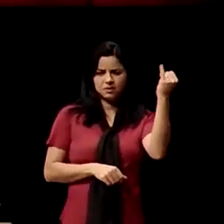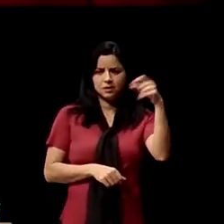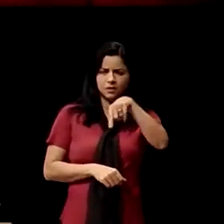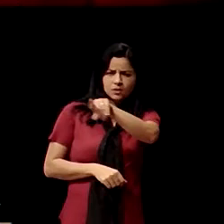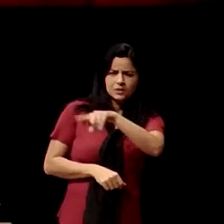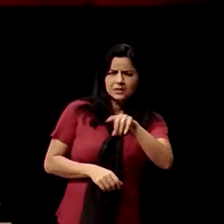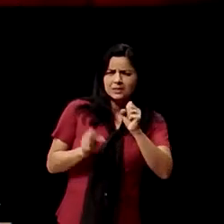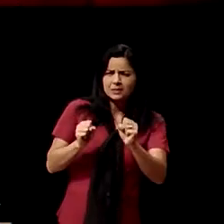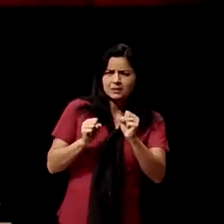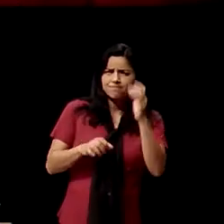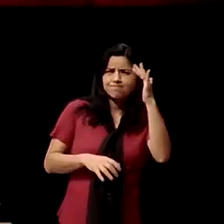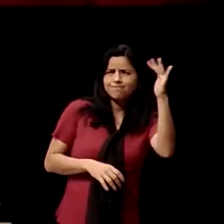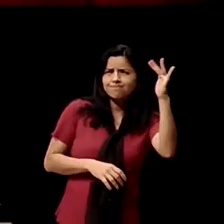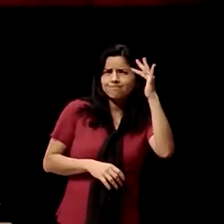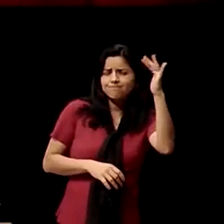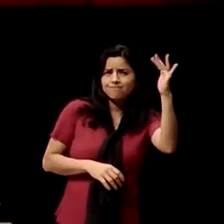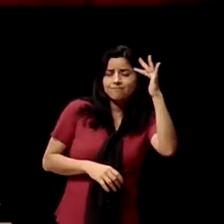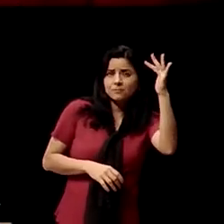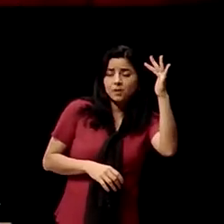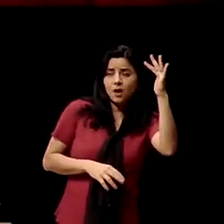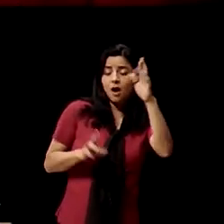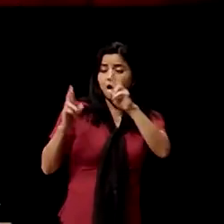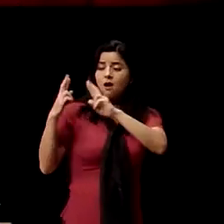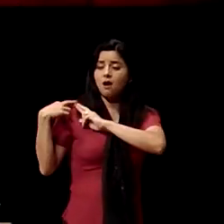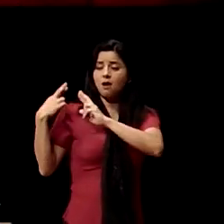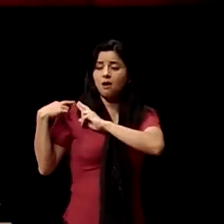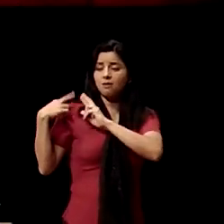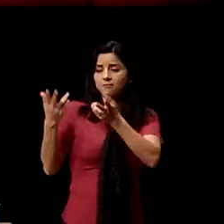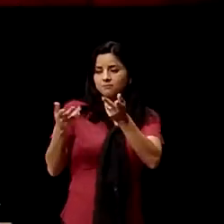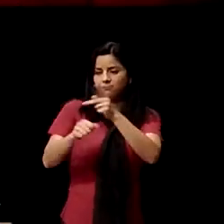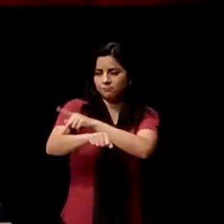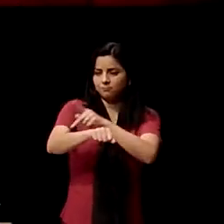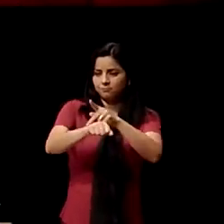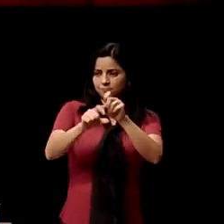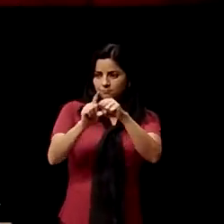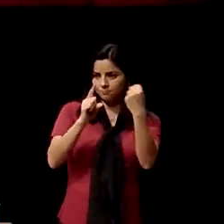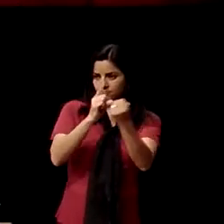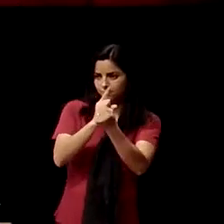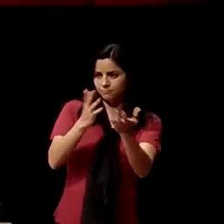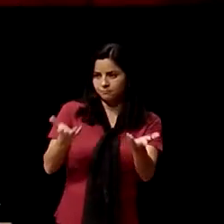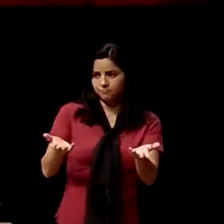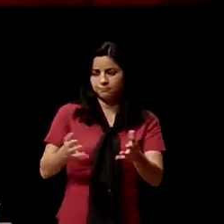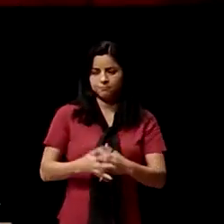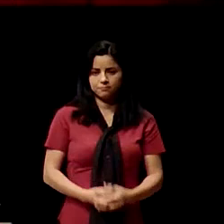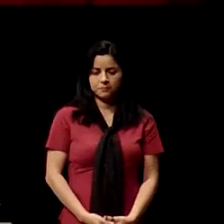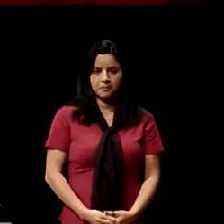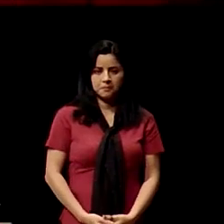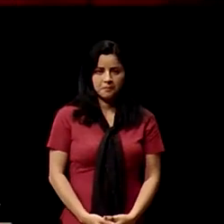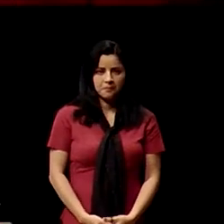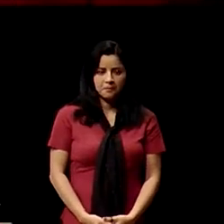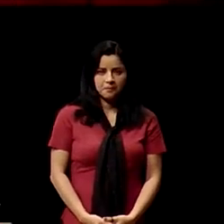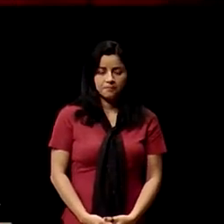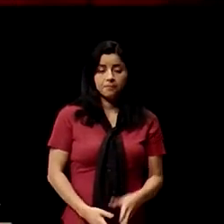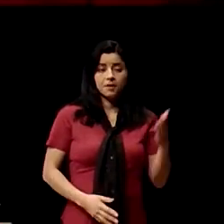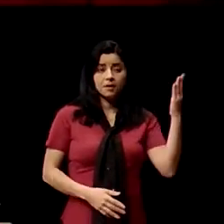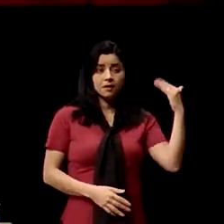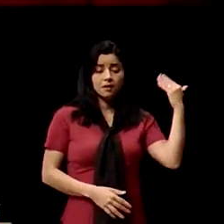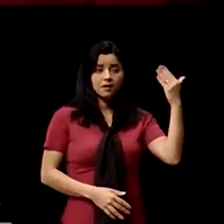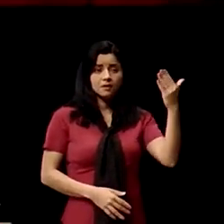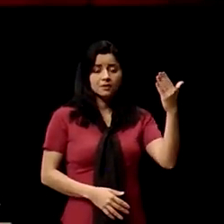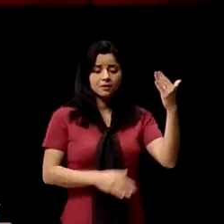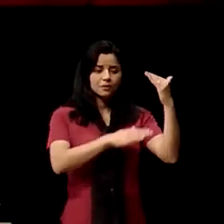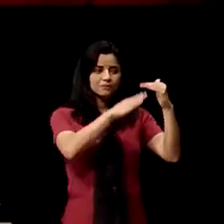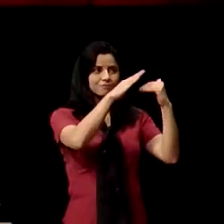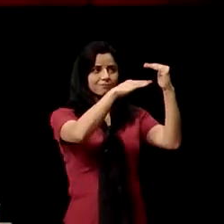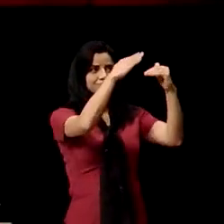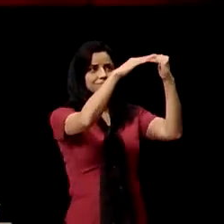refletir na missão da pedagogia social. Through theory building. Através da sua